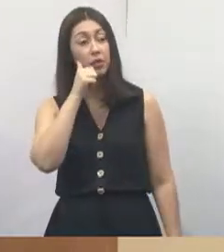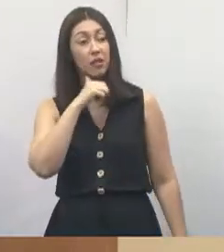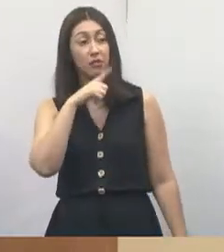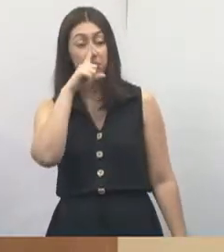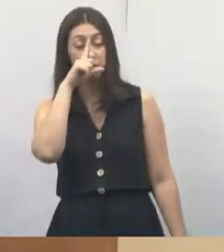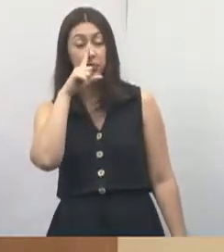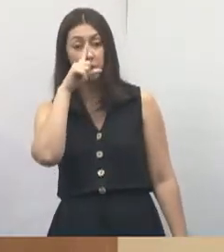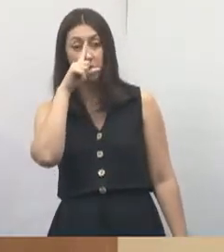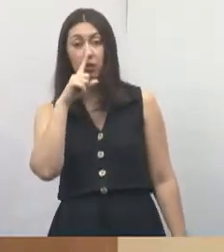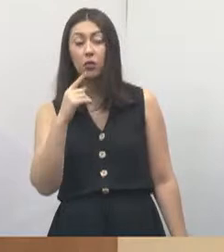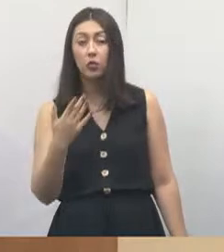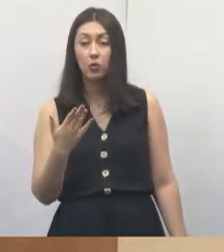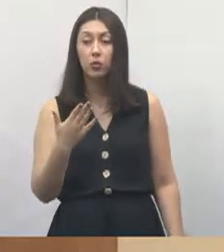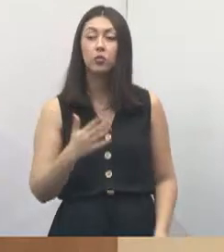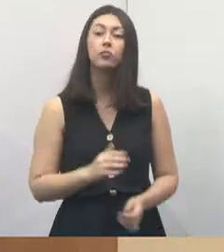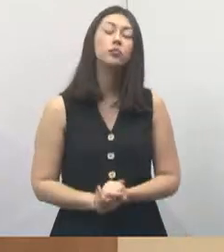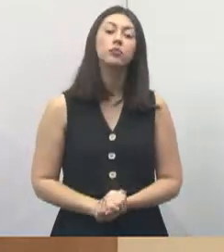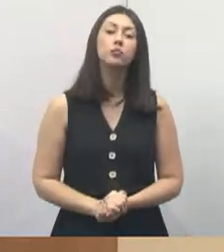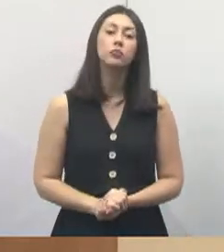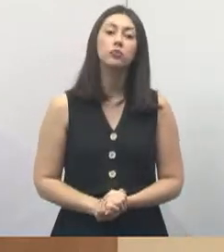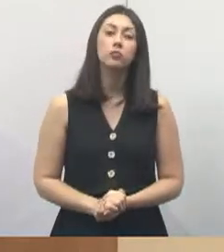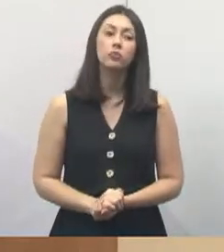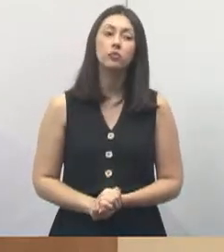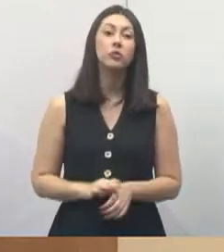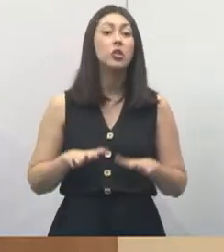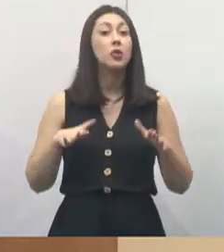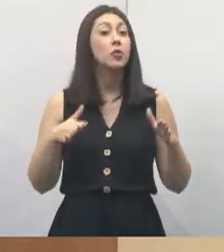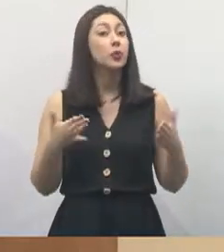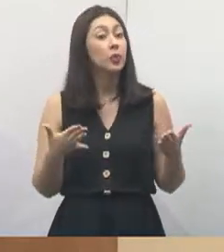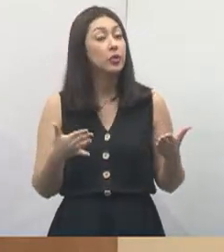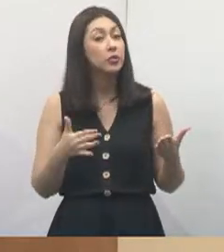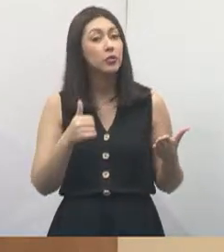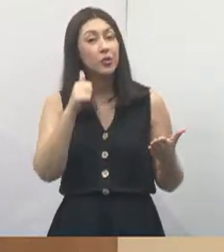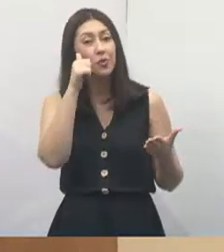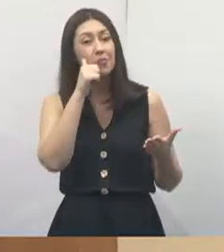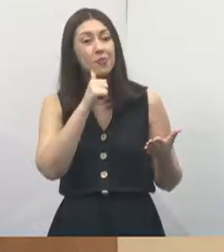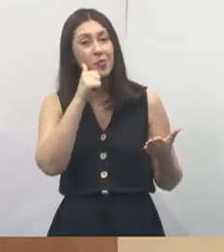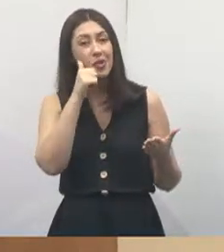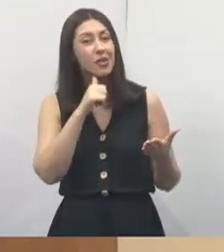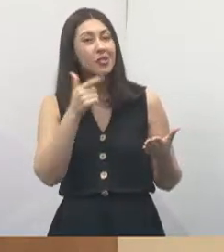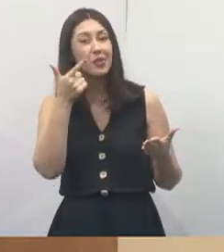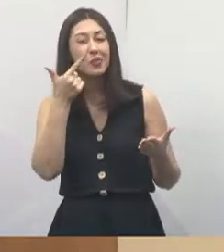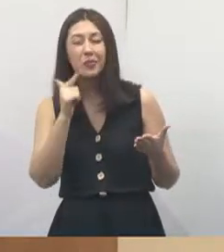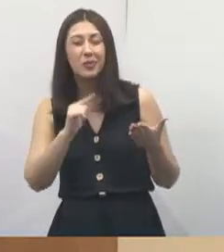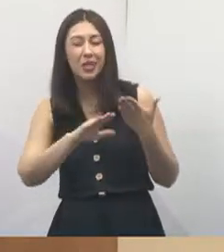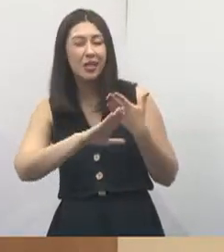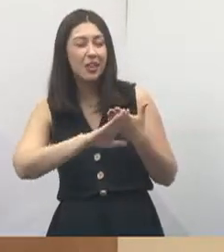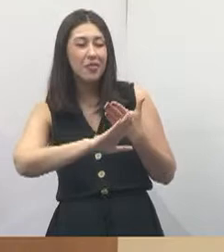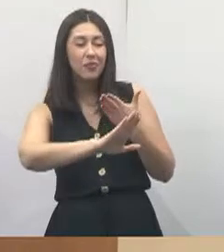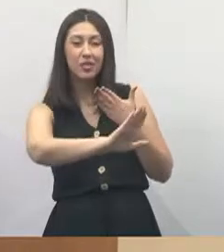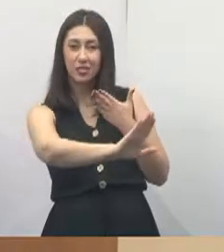Colocação dessa mulher, quando ela não pode, quando não é possível tirar o agressor do lar,